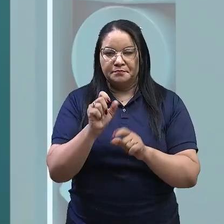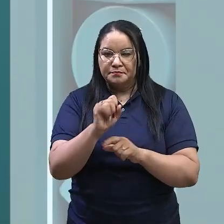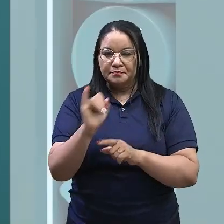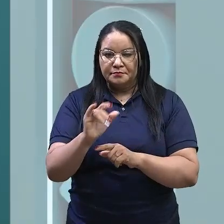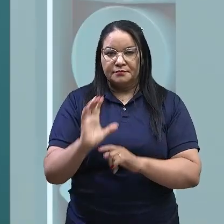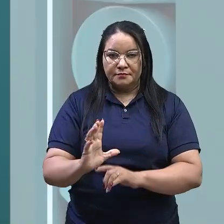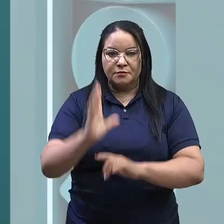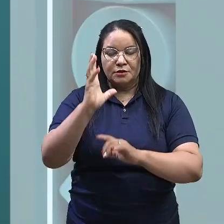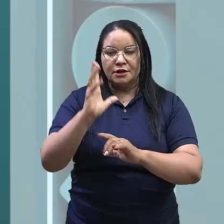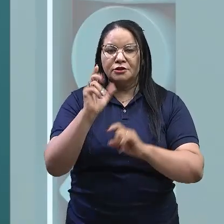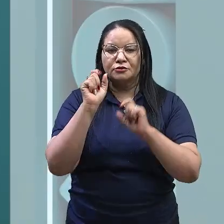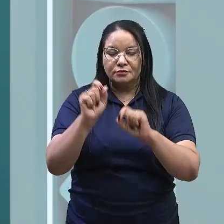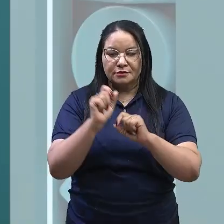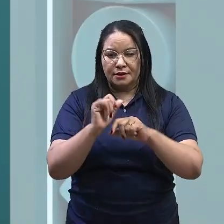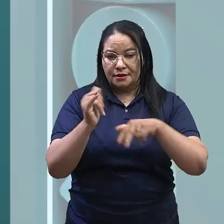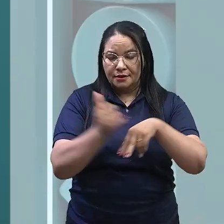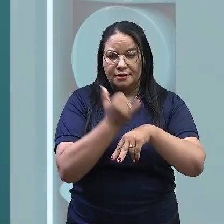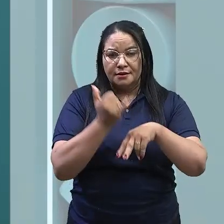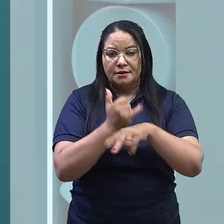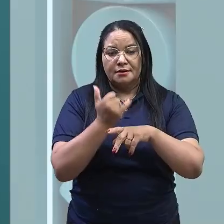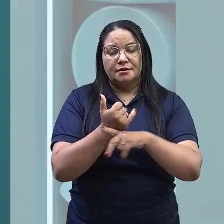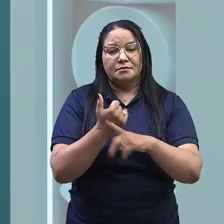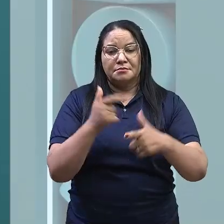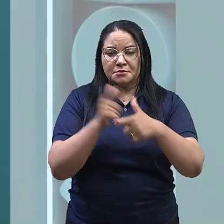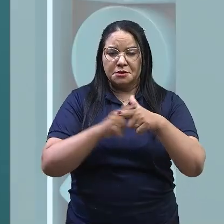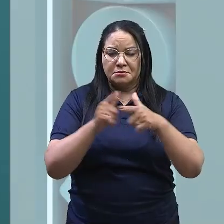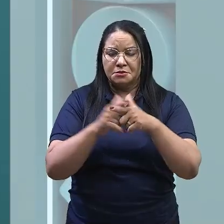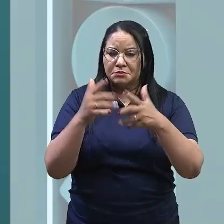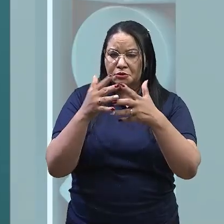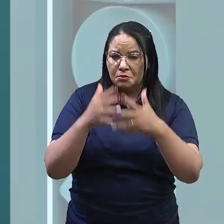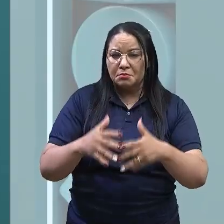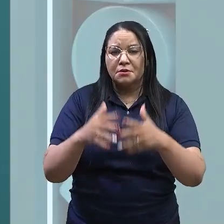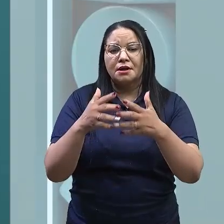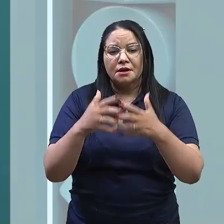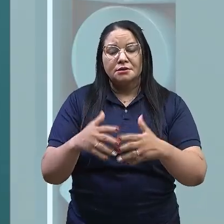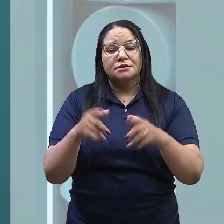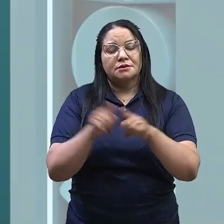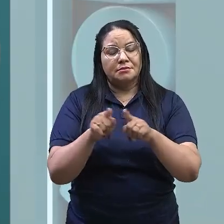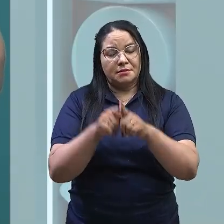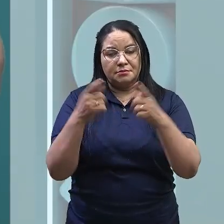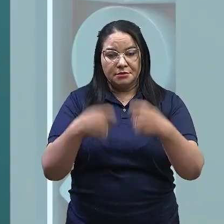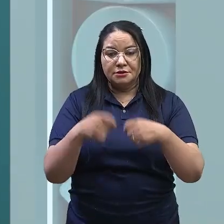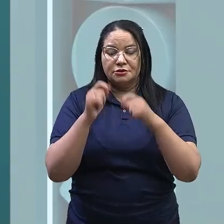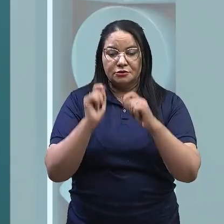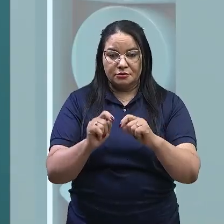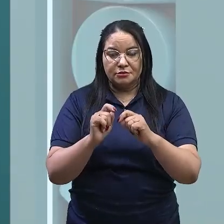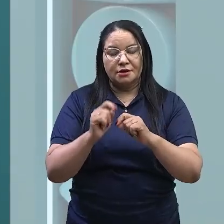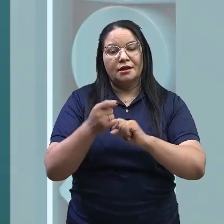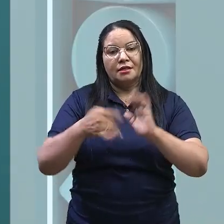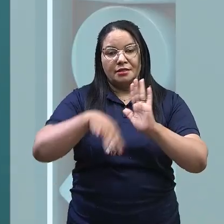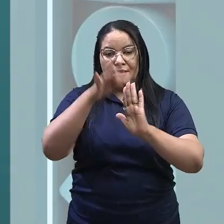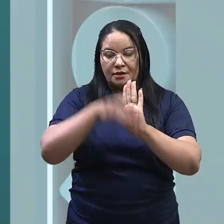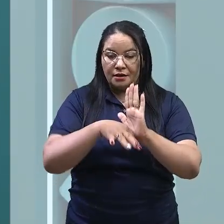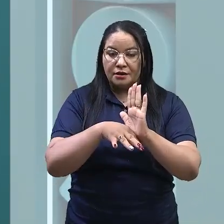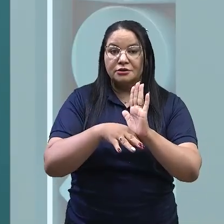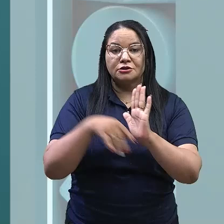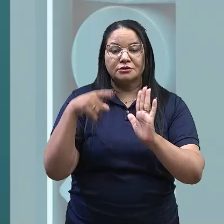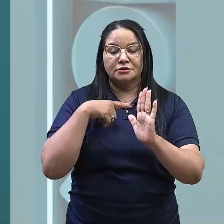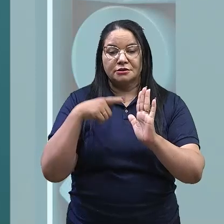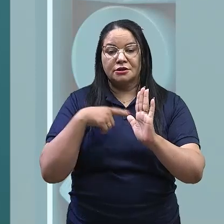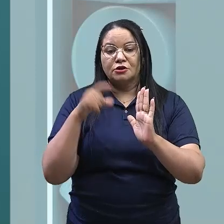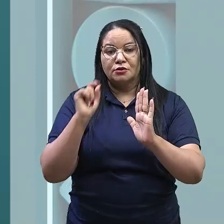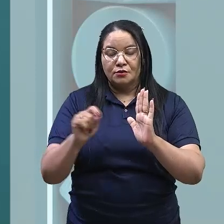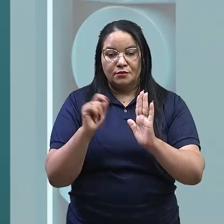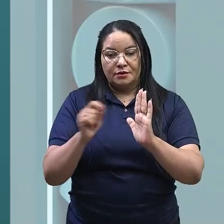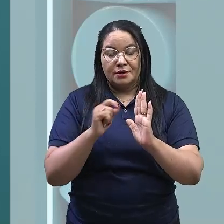crimes mais complexos, situações bem mais complexas, é necessário que esses textos tenham, né,